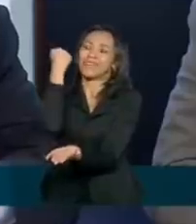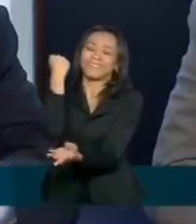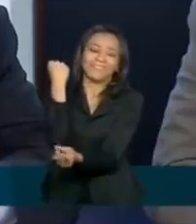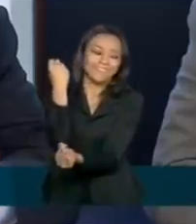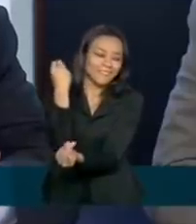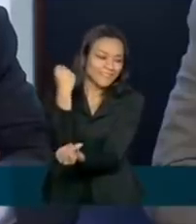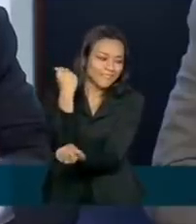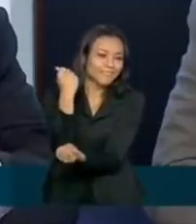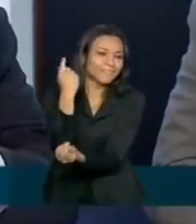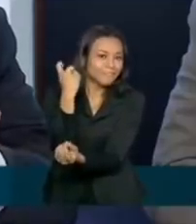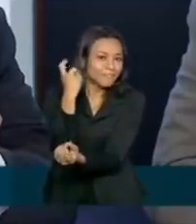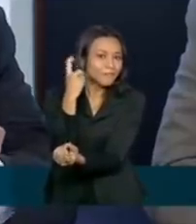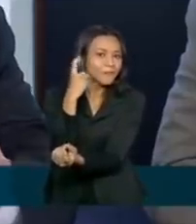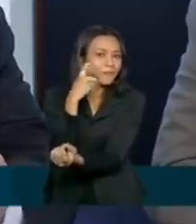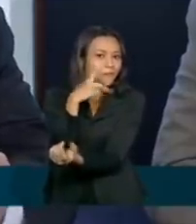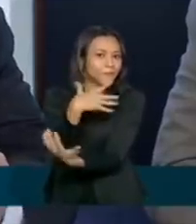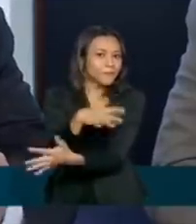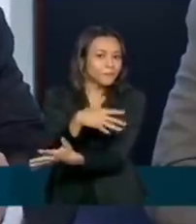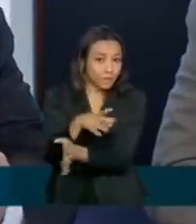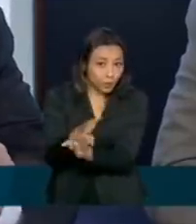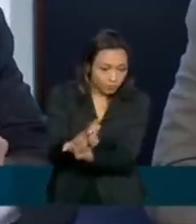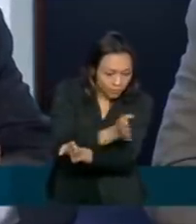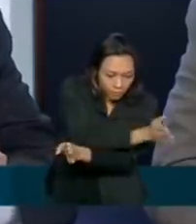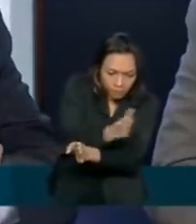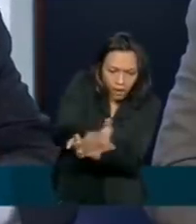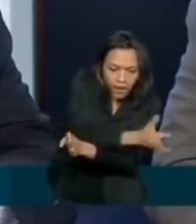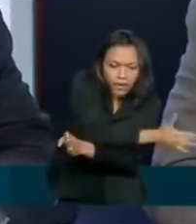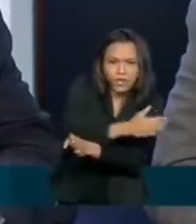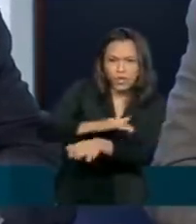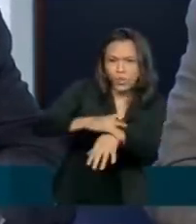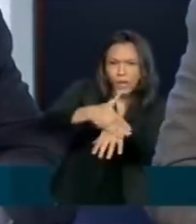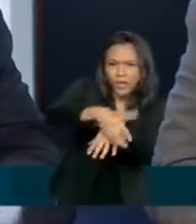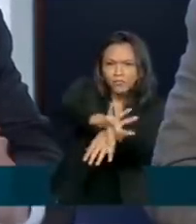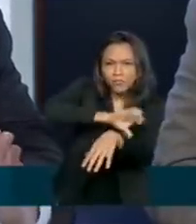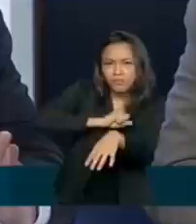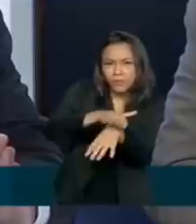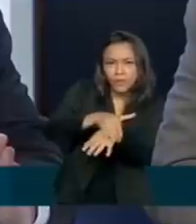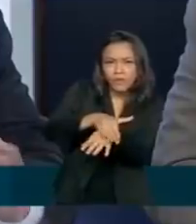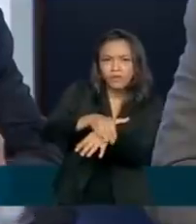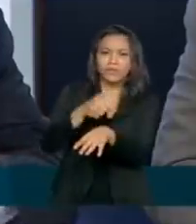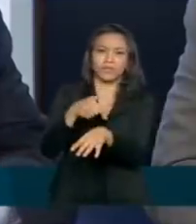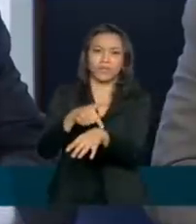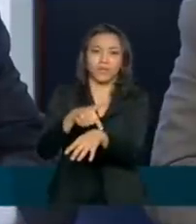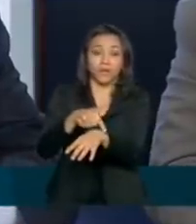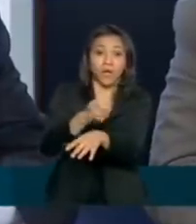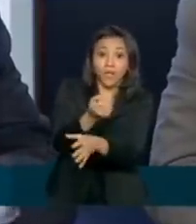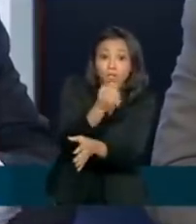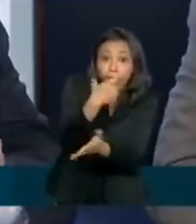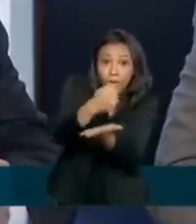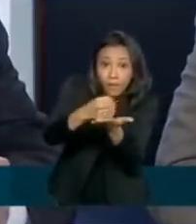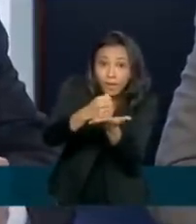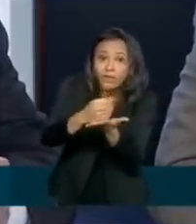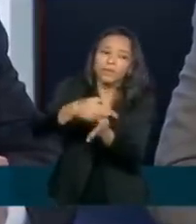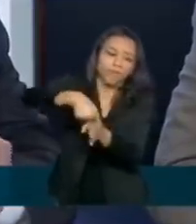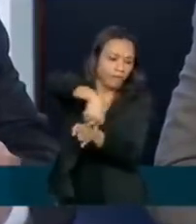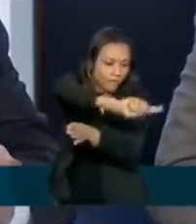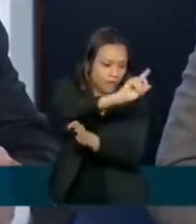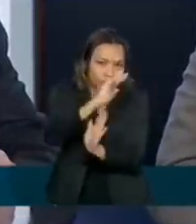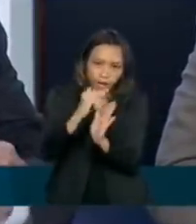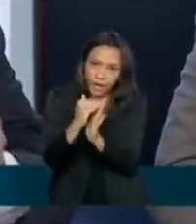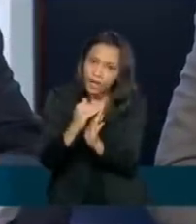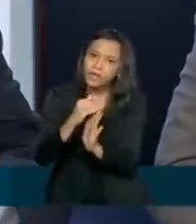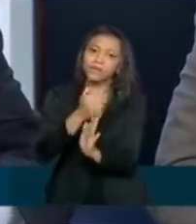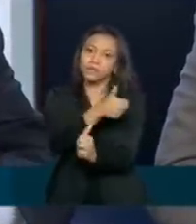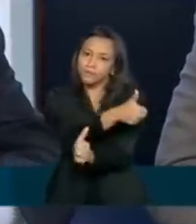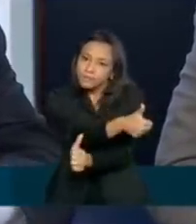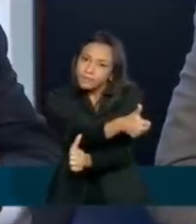ficou doente, recebeu os medicamentos, foi para casa e ficou bom, é o ideal. Ficou doente, recebeu os medicamentos, foi para casa,